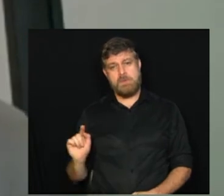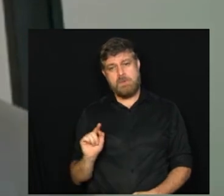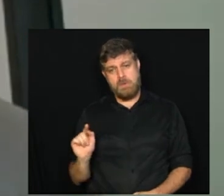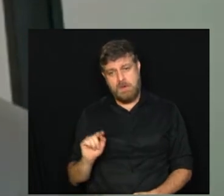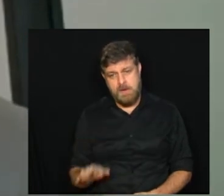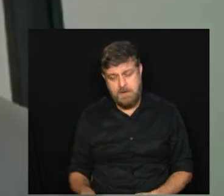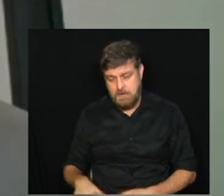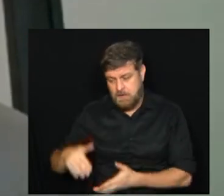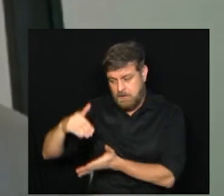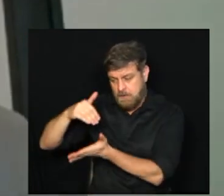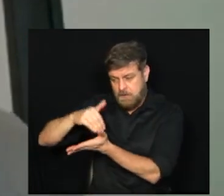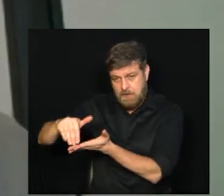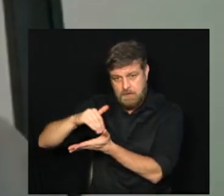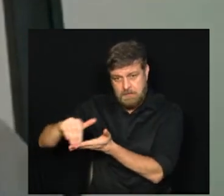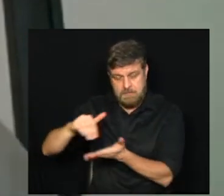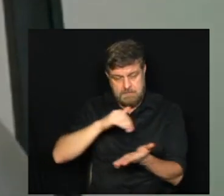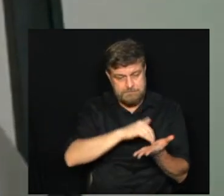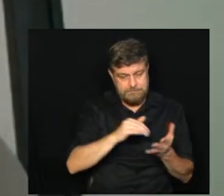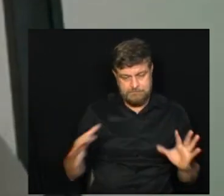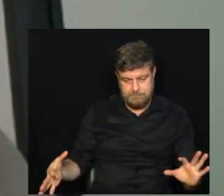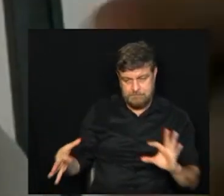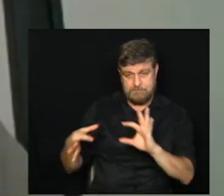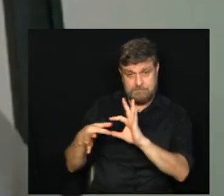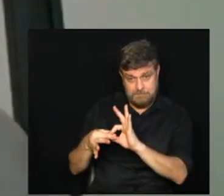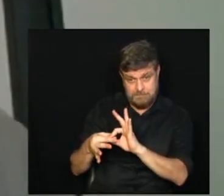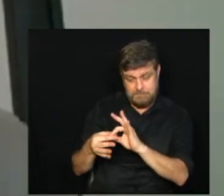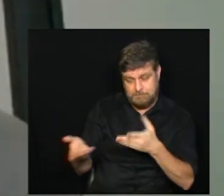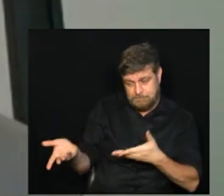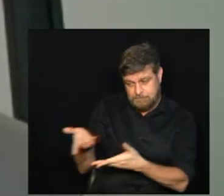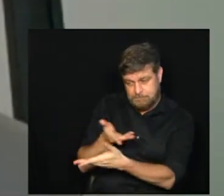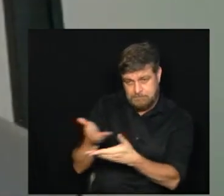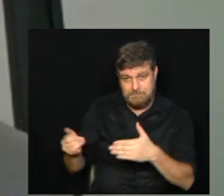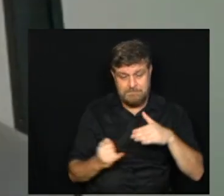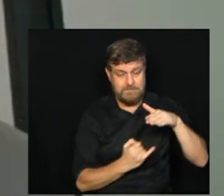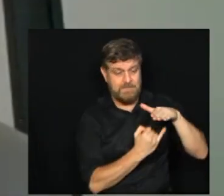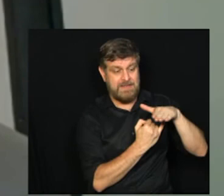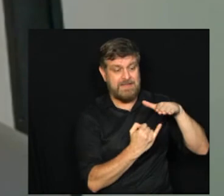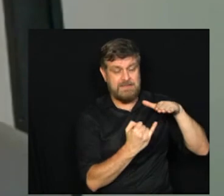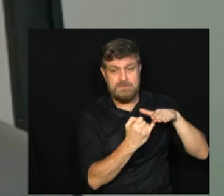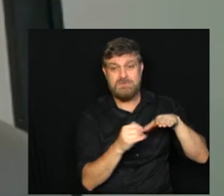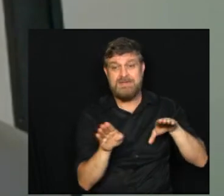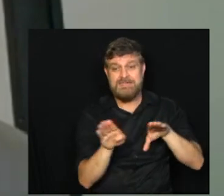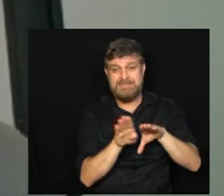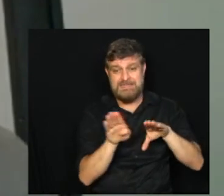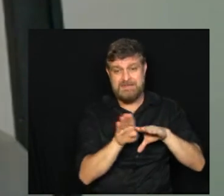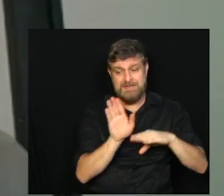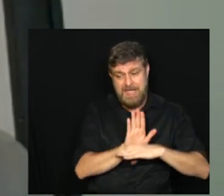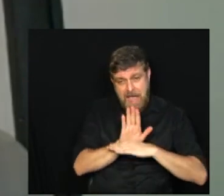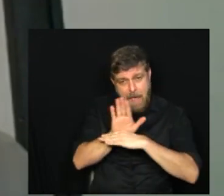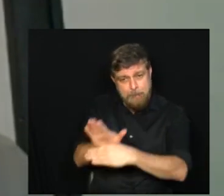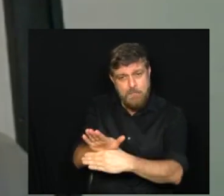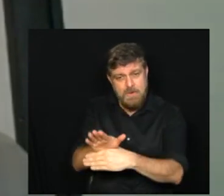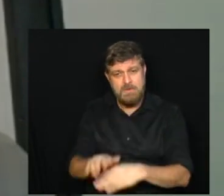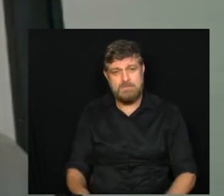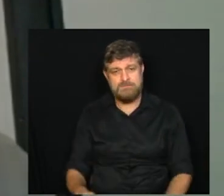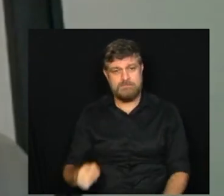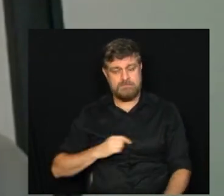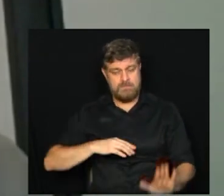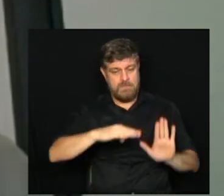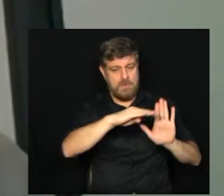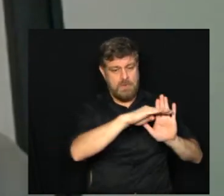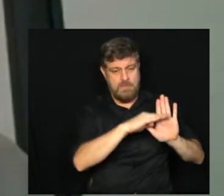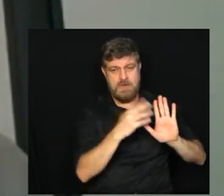uma secretaria reforçar a outra, as instituições se reforçarem. Então, eu digo que o PIC